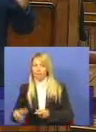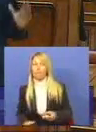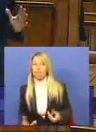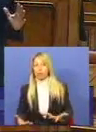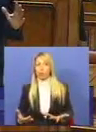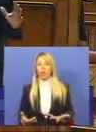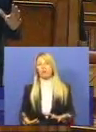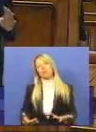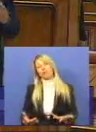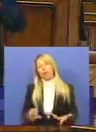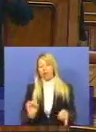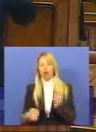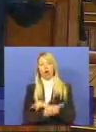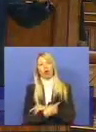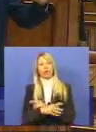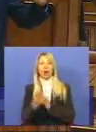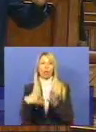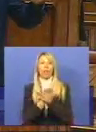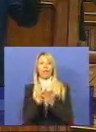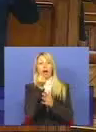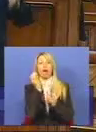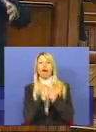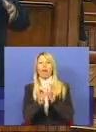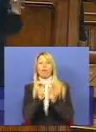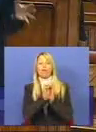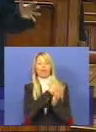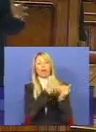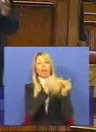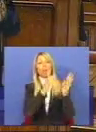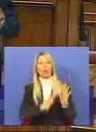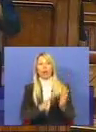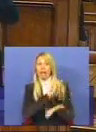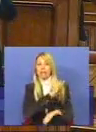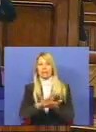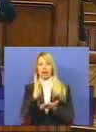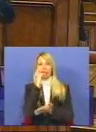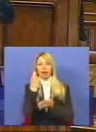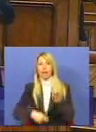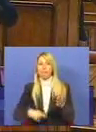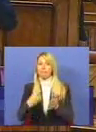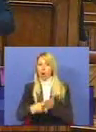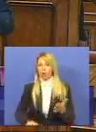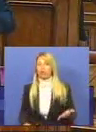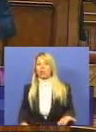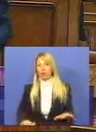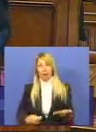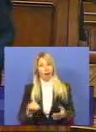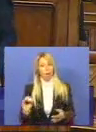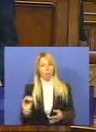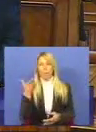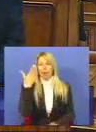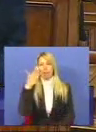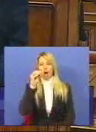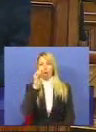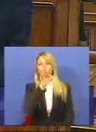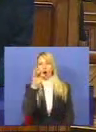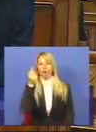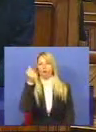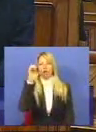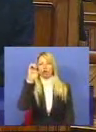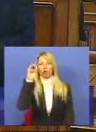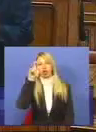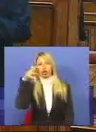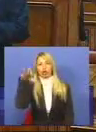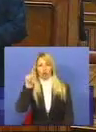fundo imobiliário sem impostos. O primeiro offshore criado, parabéns, o primeiro offshore criado por este